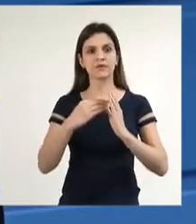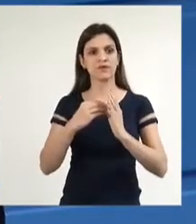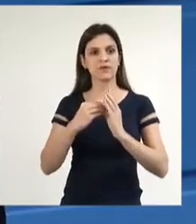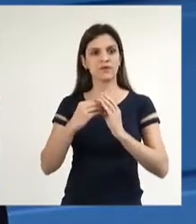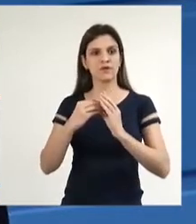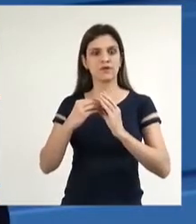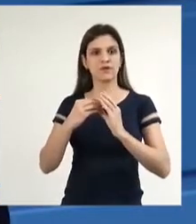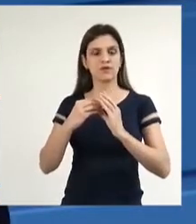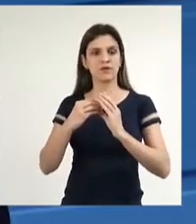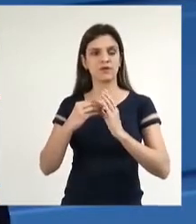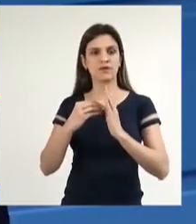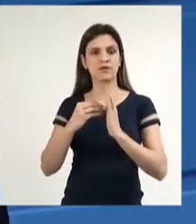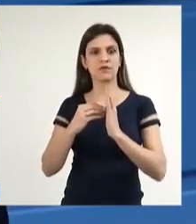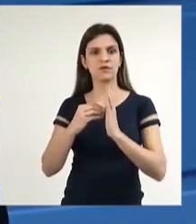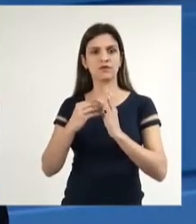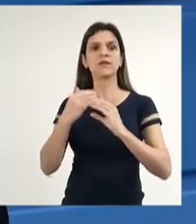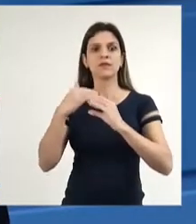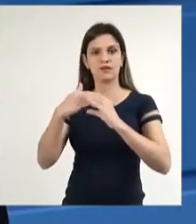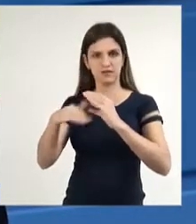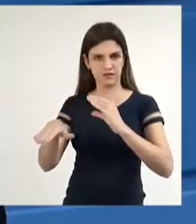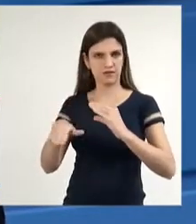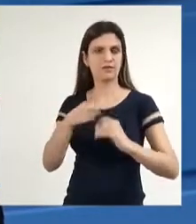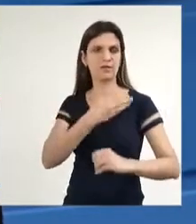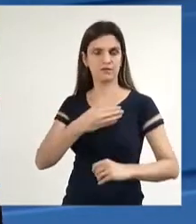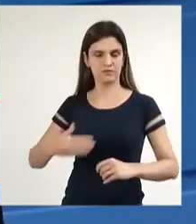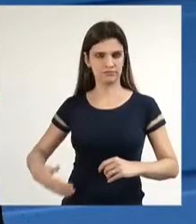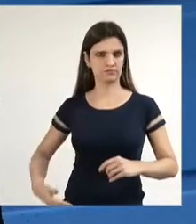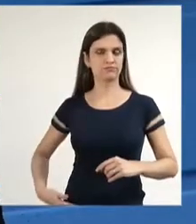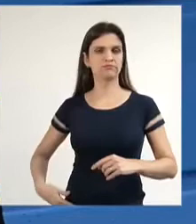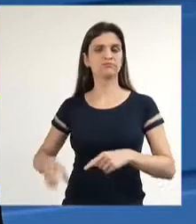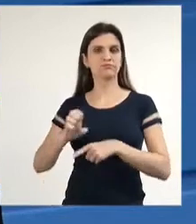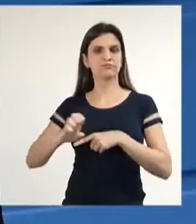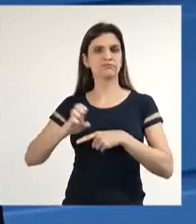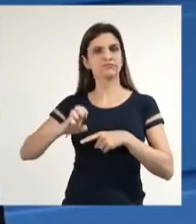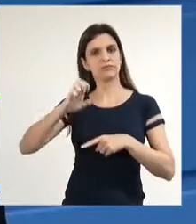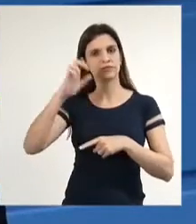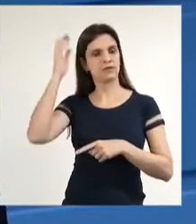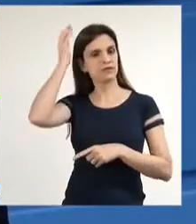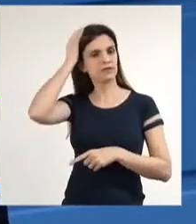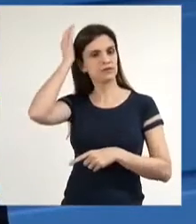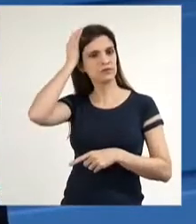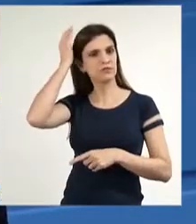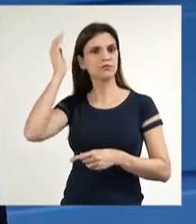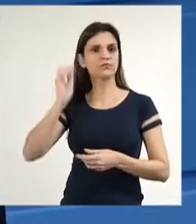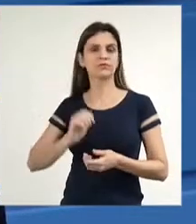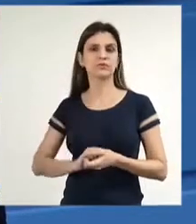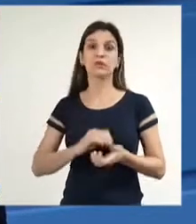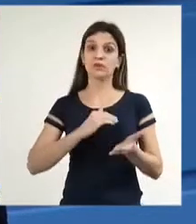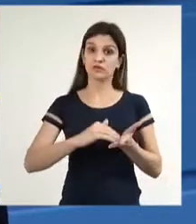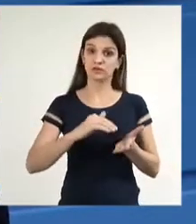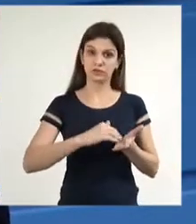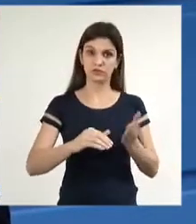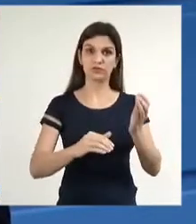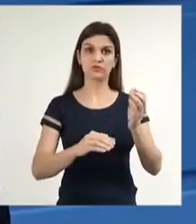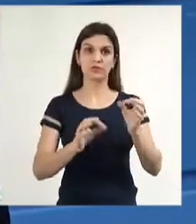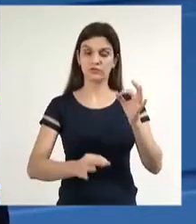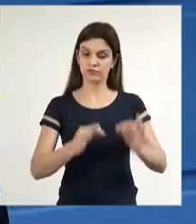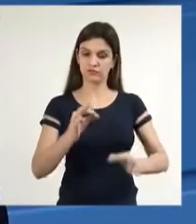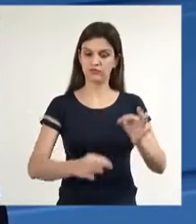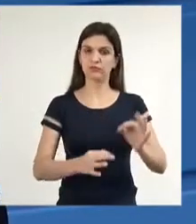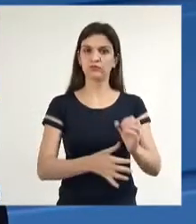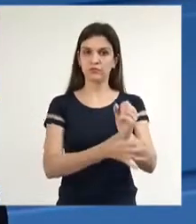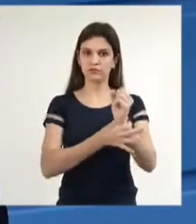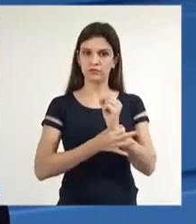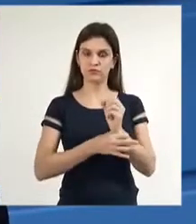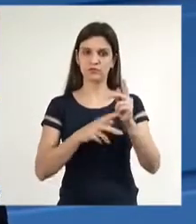encaminhamos ao governador, ao senhor governador Reinaldo Azambuja, e ao secretário de Justiça e Segurança Pública, senhor Antônio